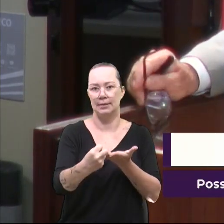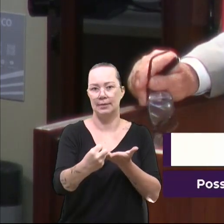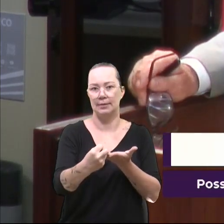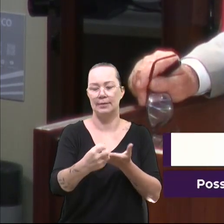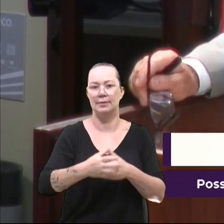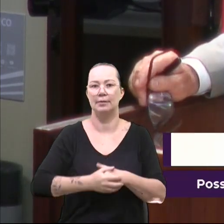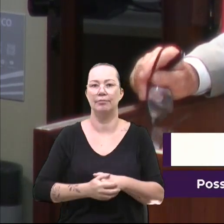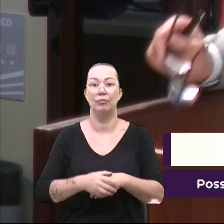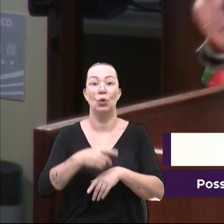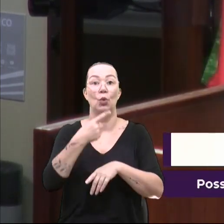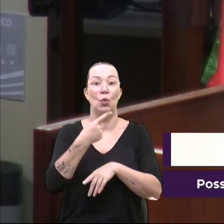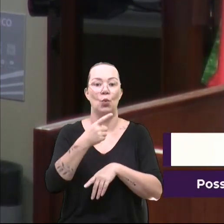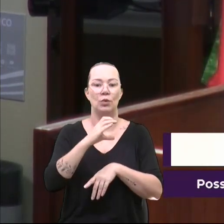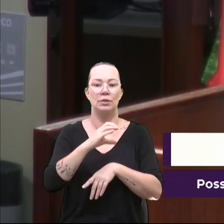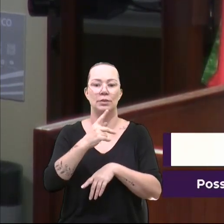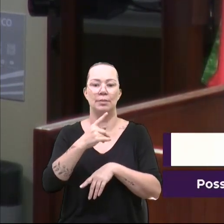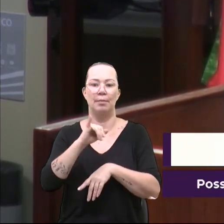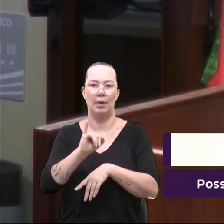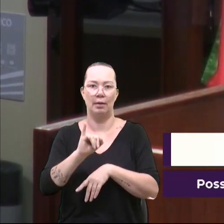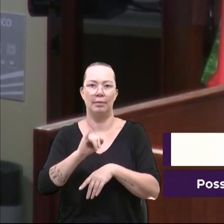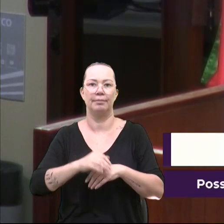uma CPI,